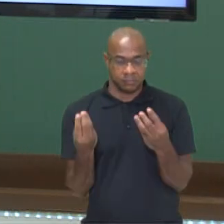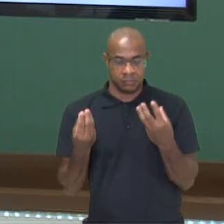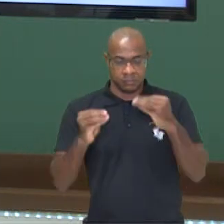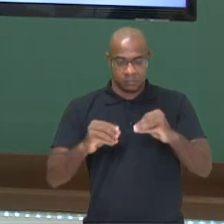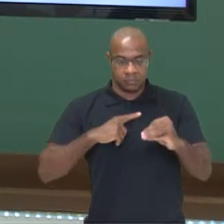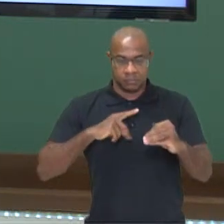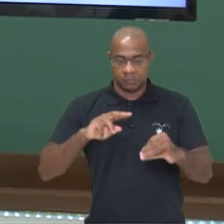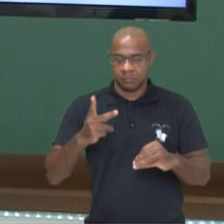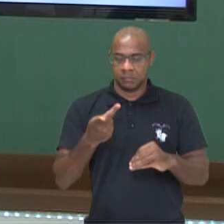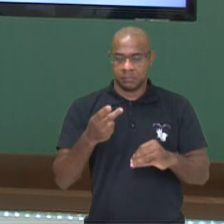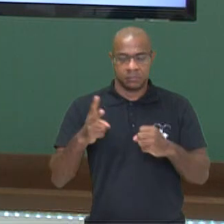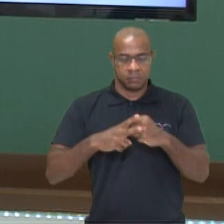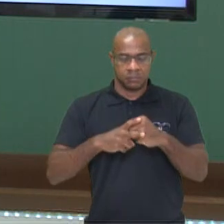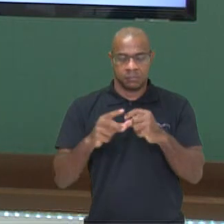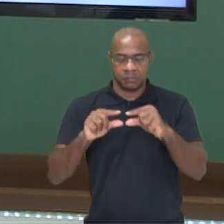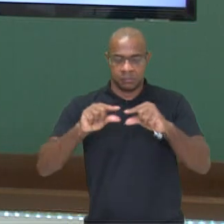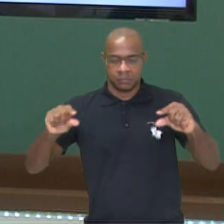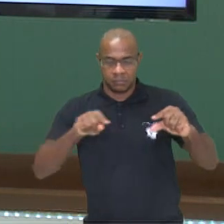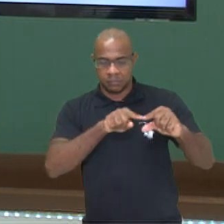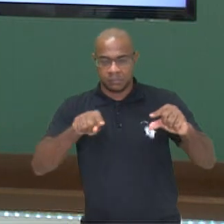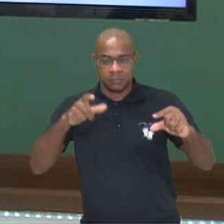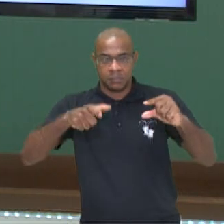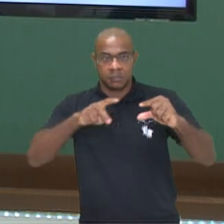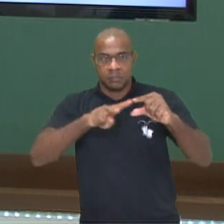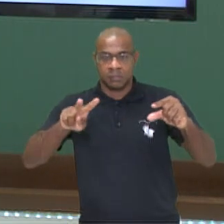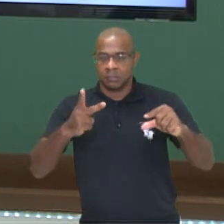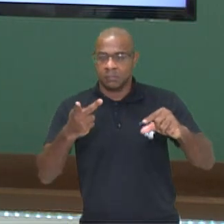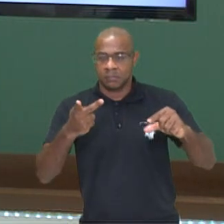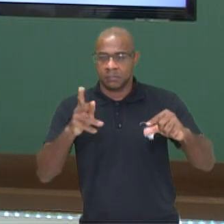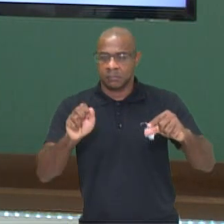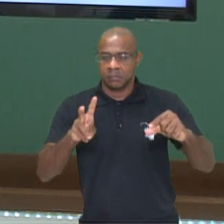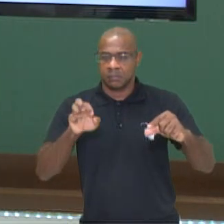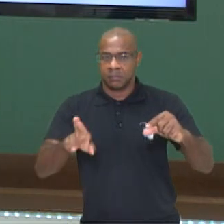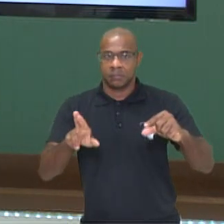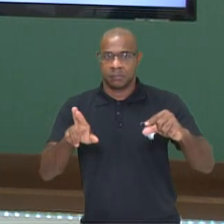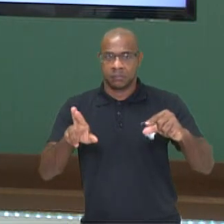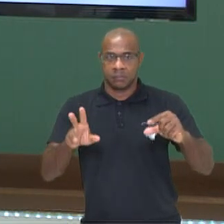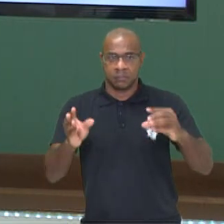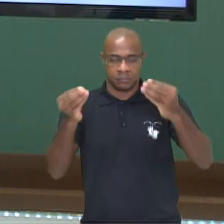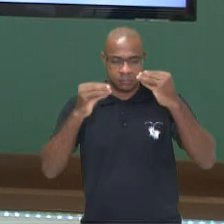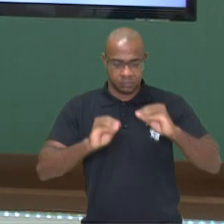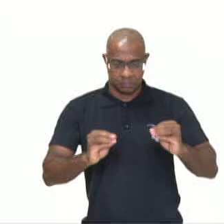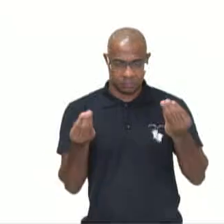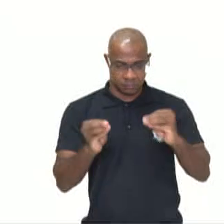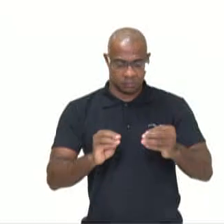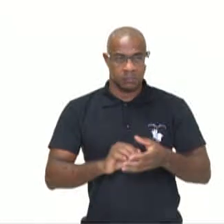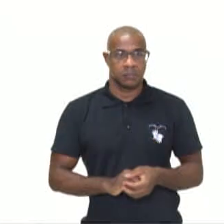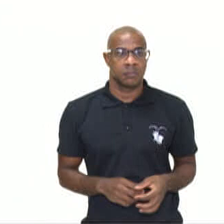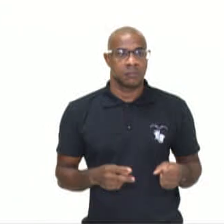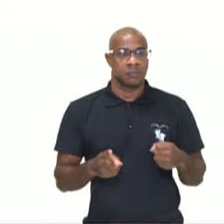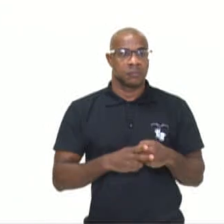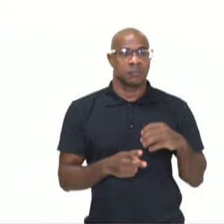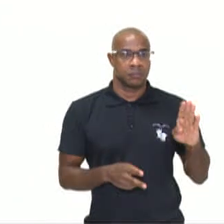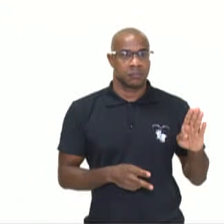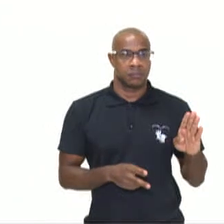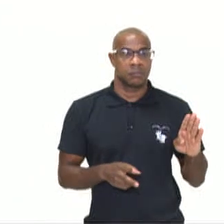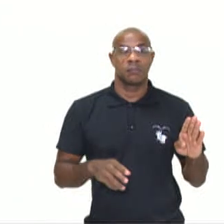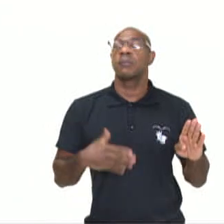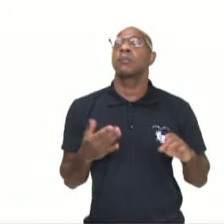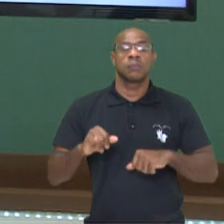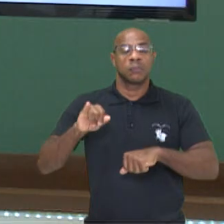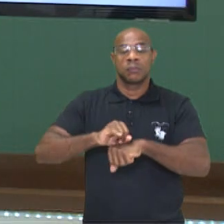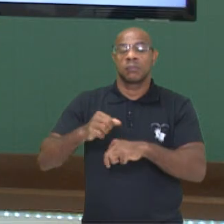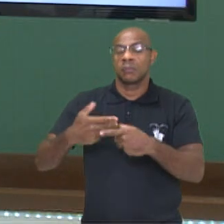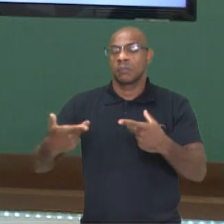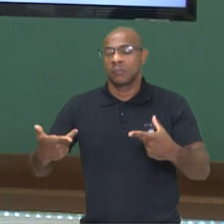tranquilo, localize o verbo haver no poema e reescreva esse verso. Letra B. Qual é o objeto desse verbo?